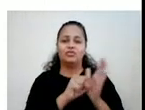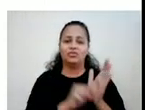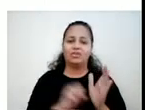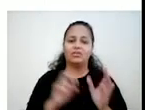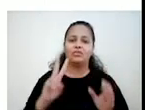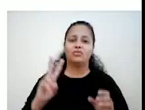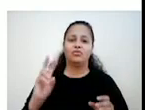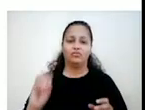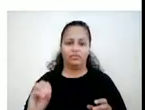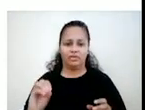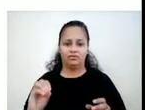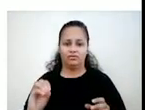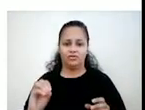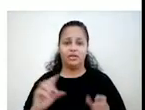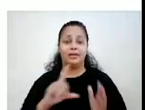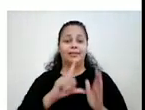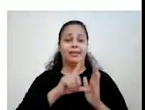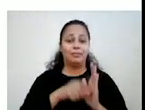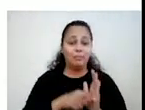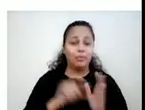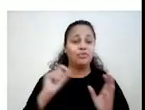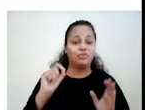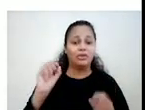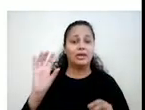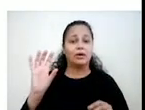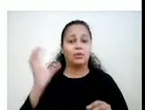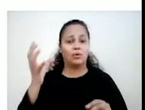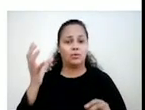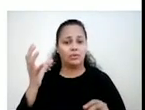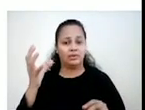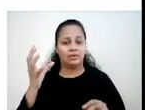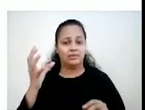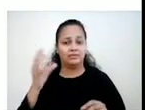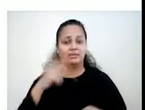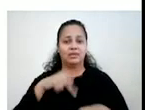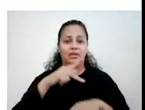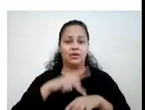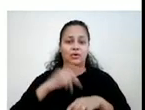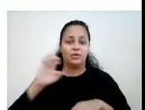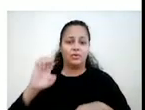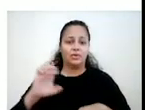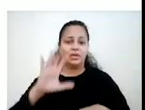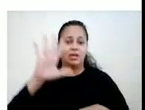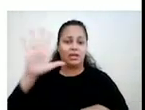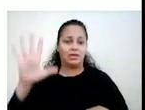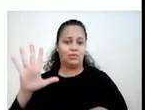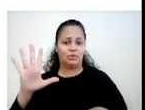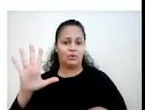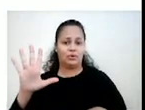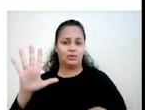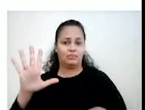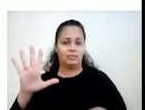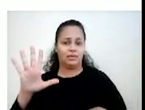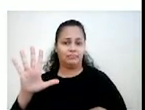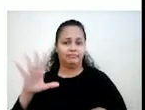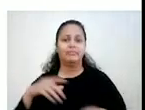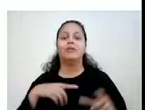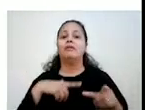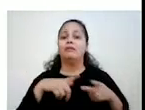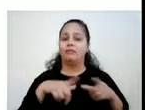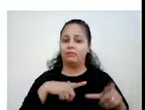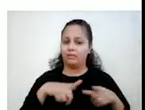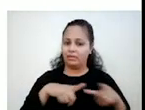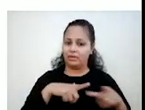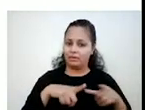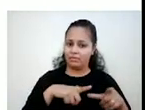século XX, bem depois do que aconteceu na Europa, as condições